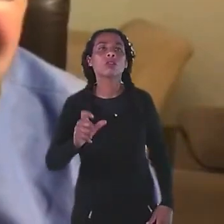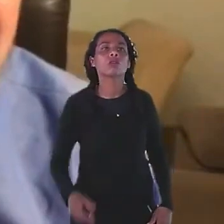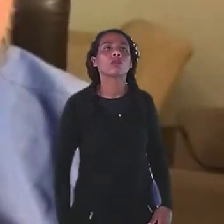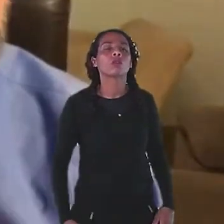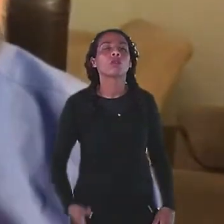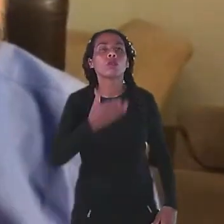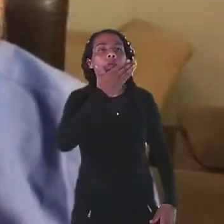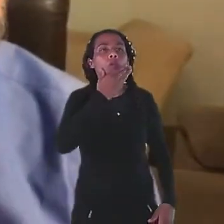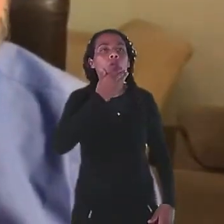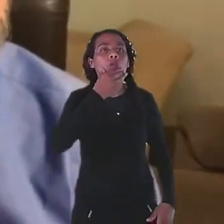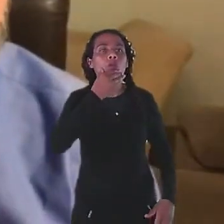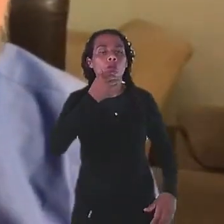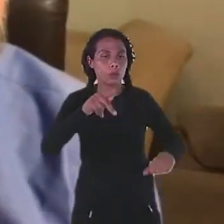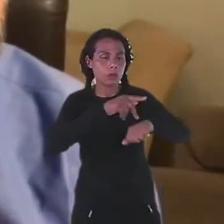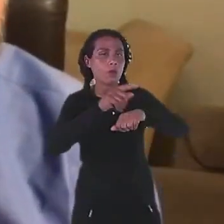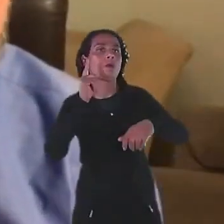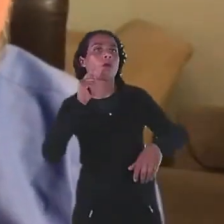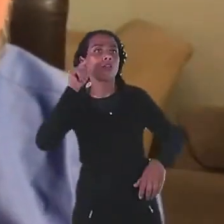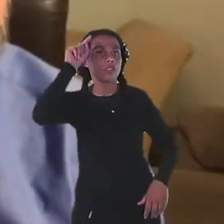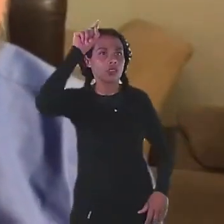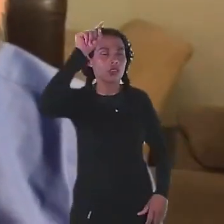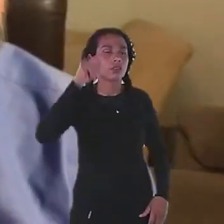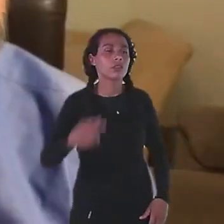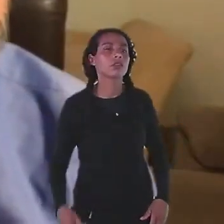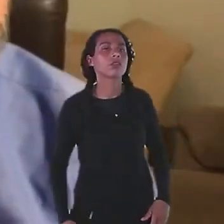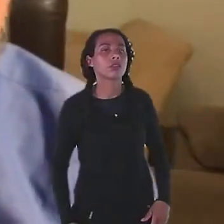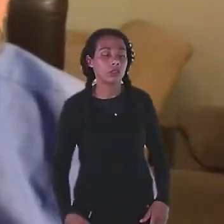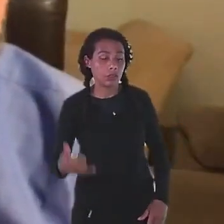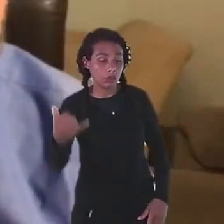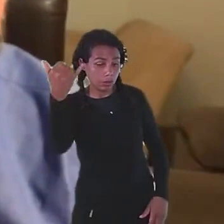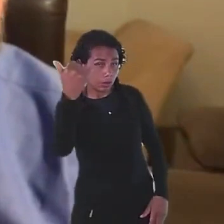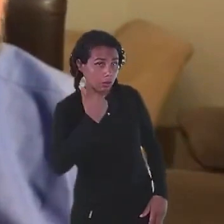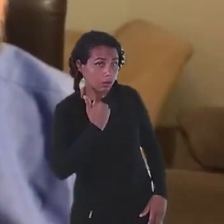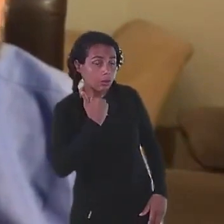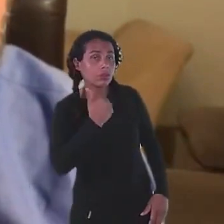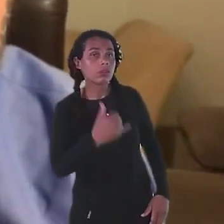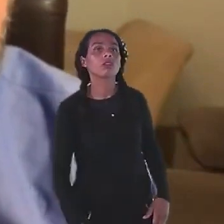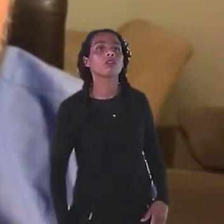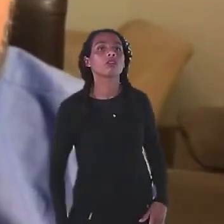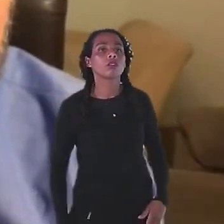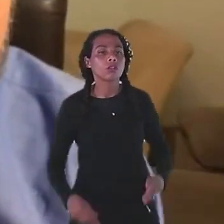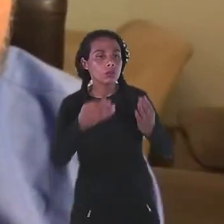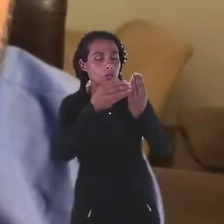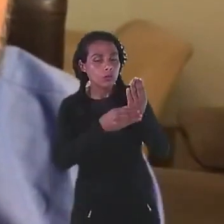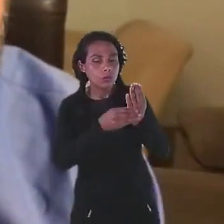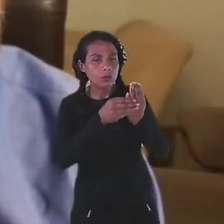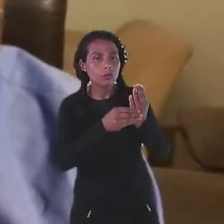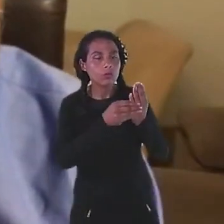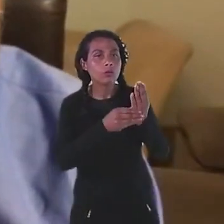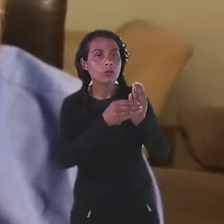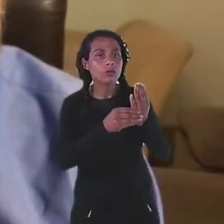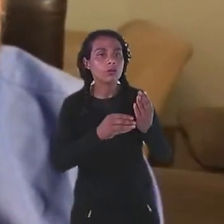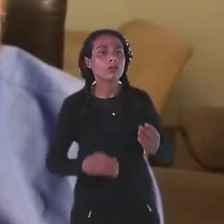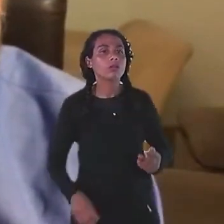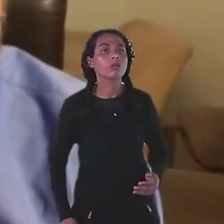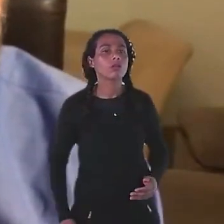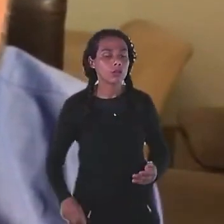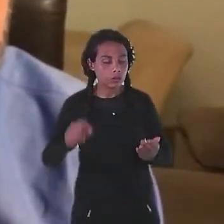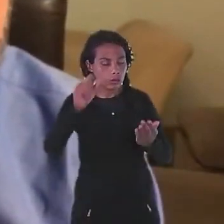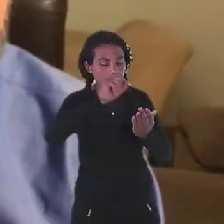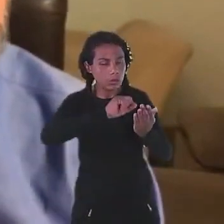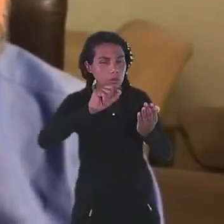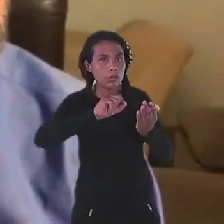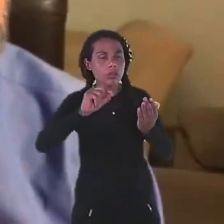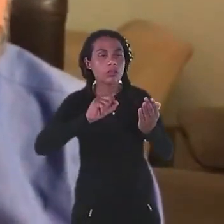minhas pesquisas e se eu não pensava em escrever um livro sobre essa nova área de que eu tinha criado de conectar cérebros